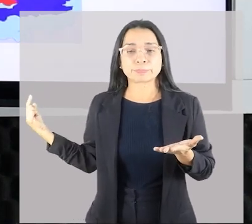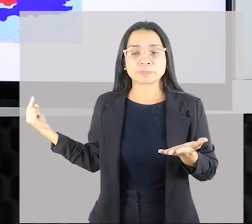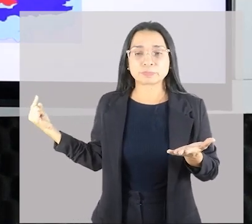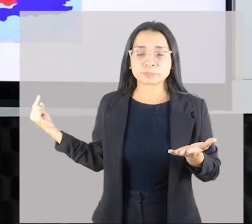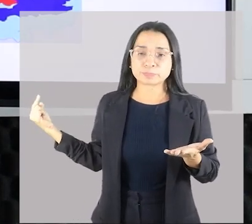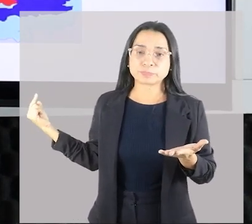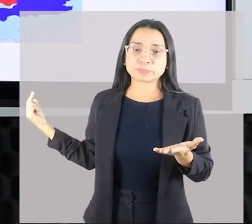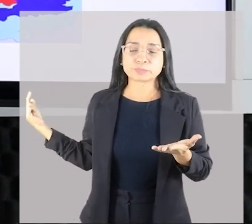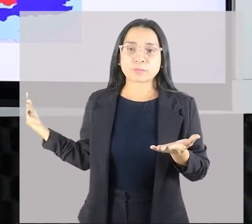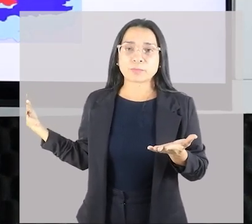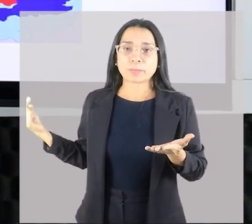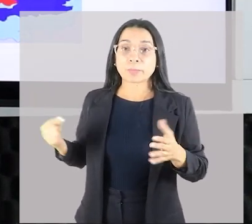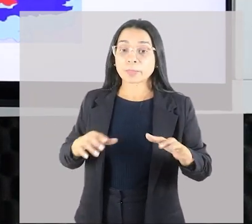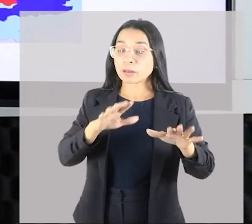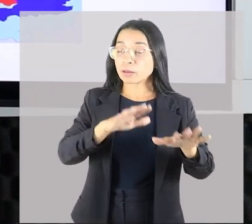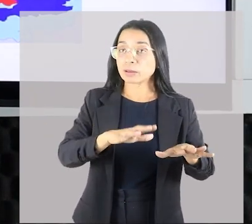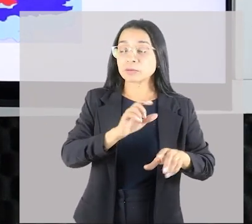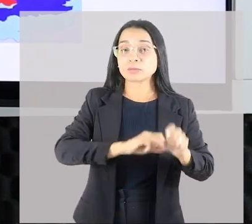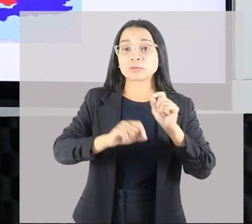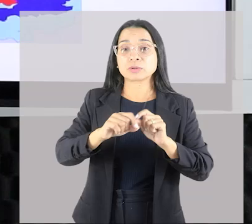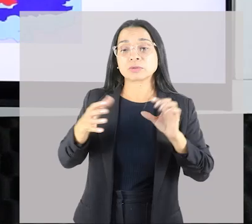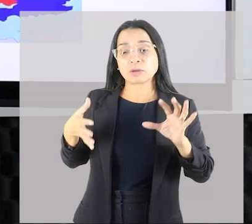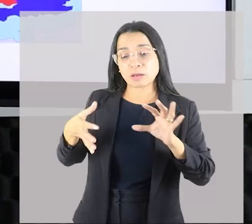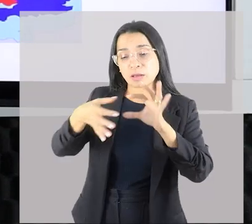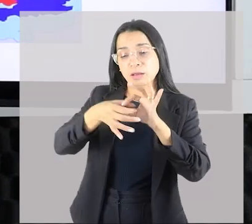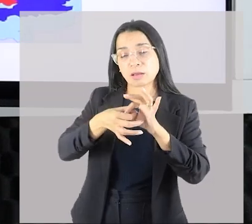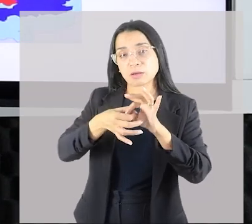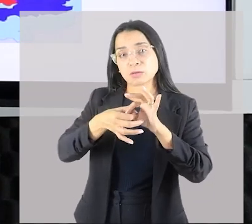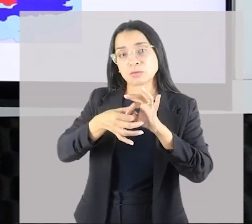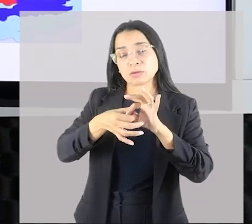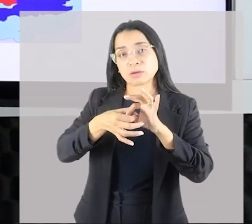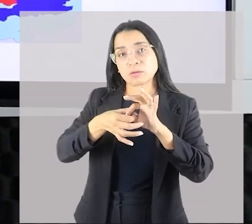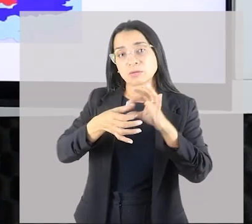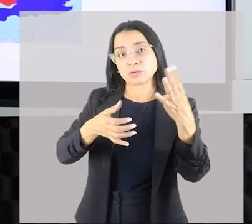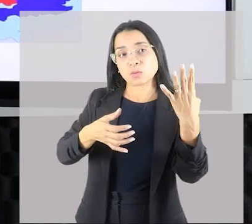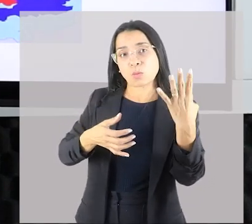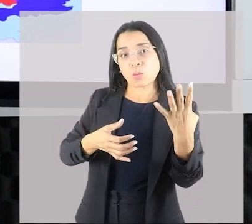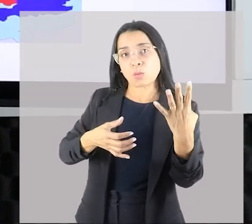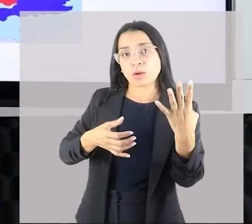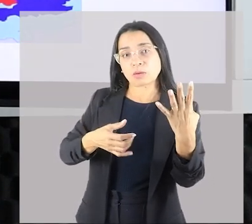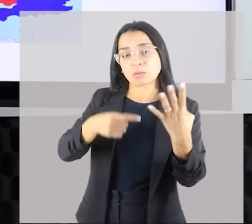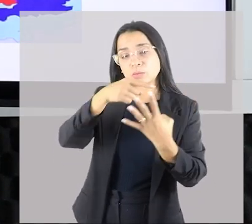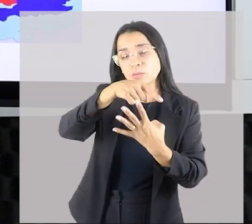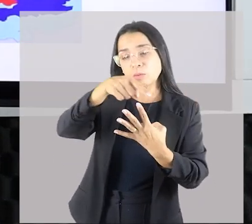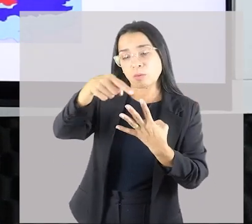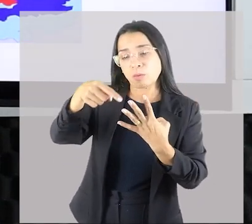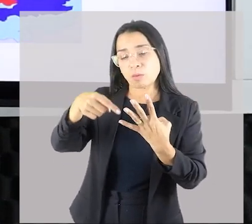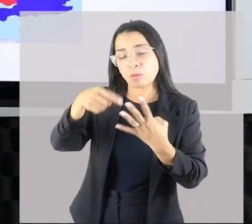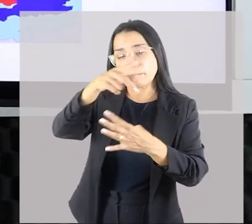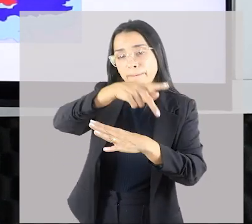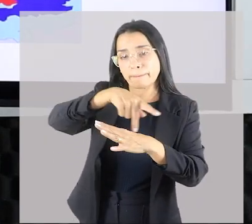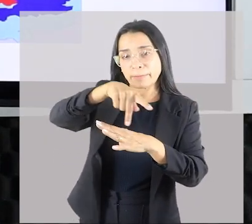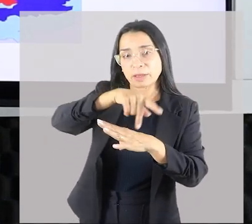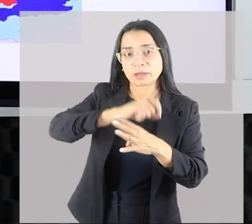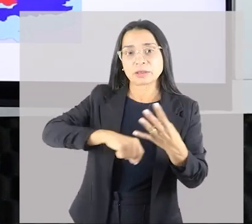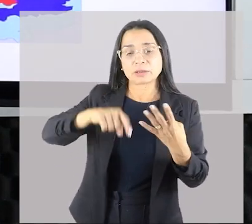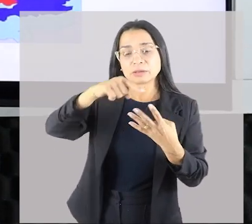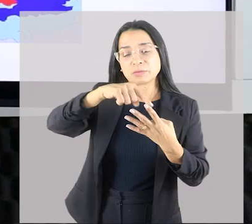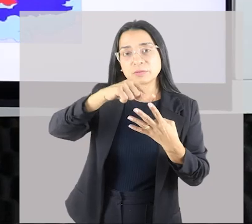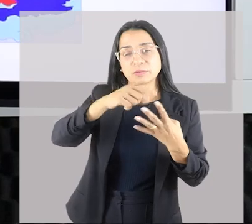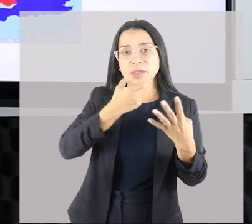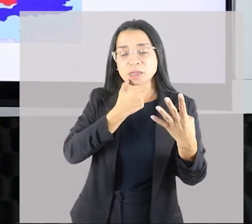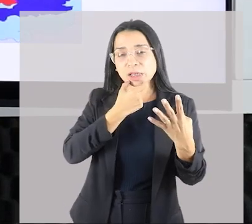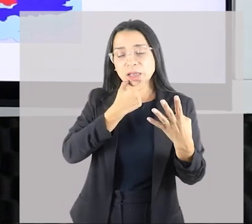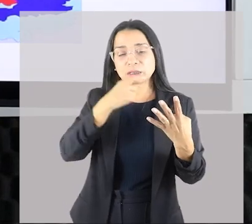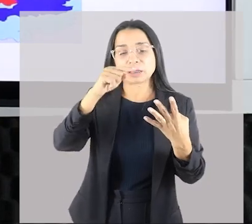Unido, ele é, na realidade, a junção de 4 nações. Ele é a junção da